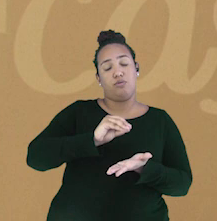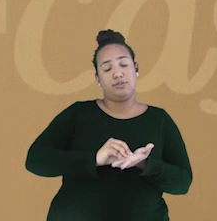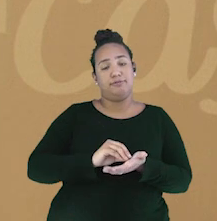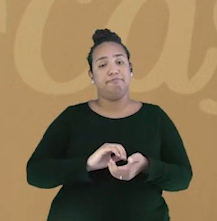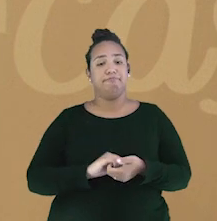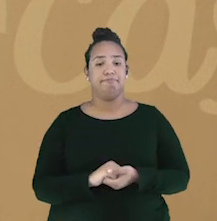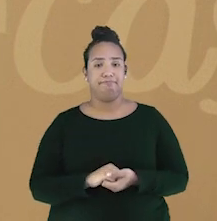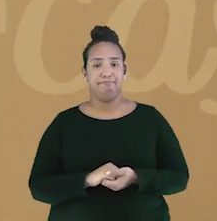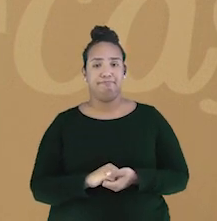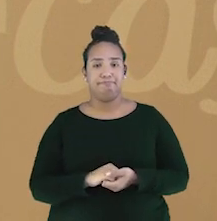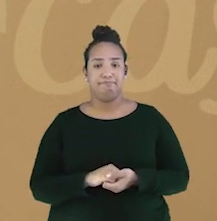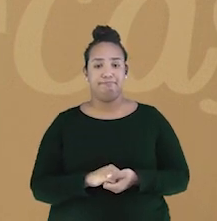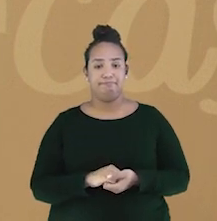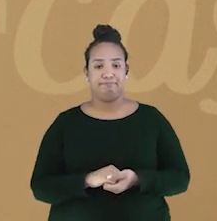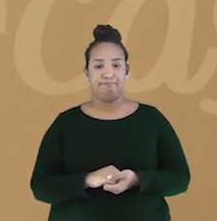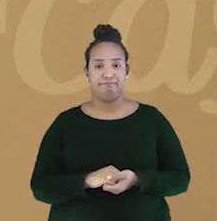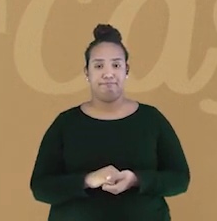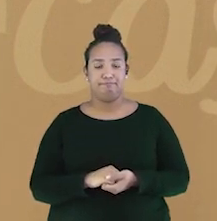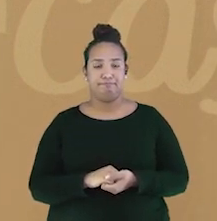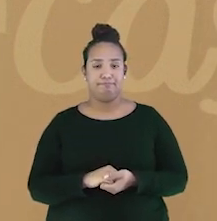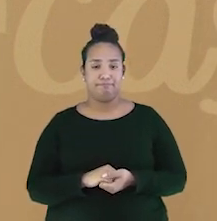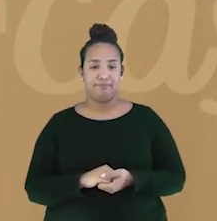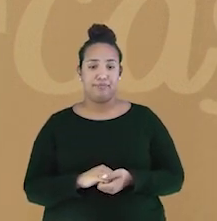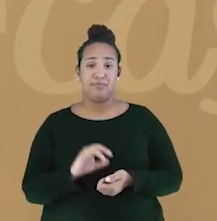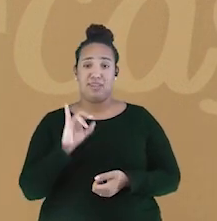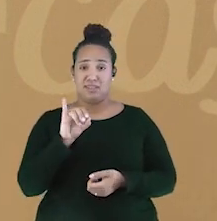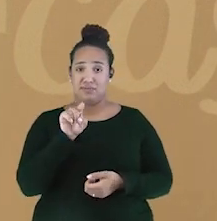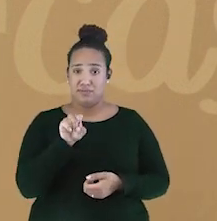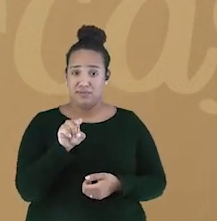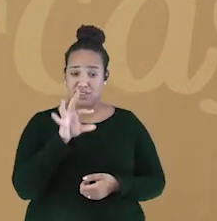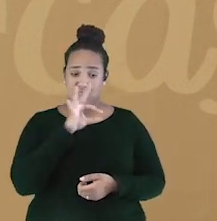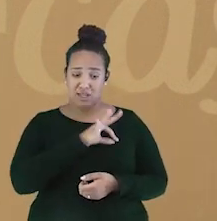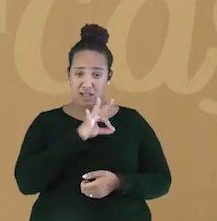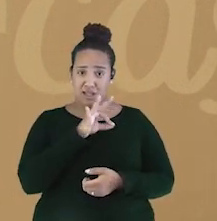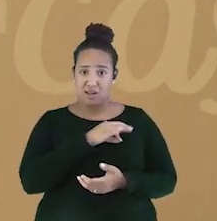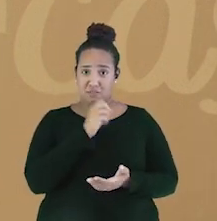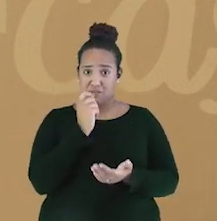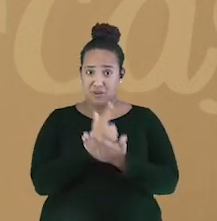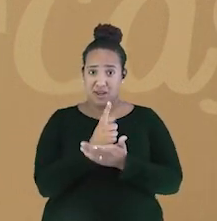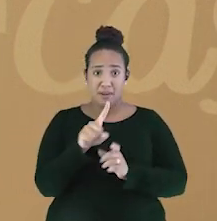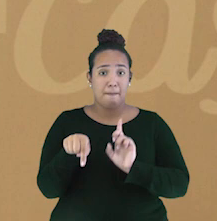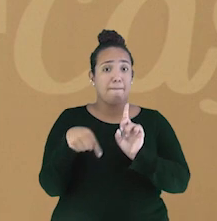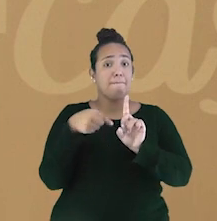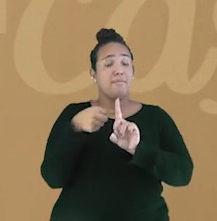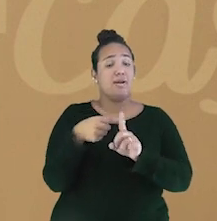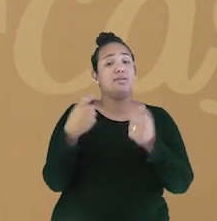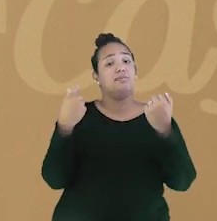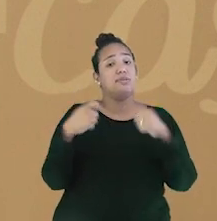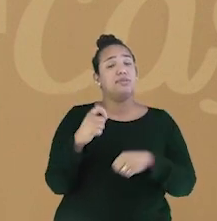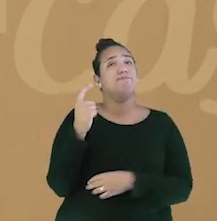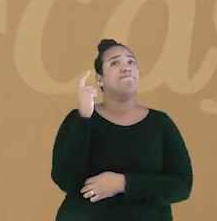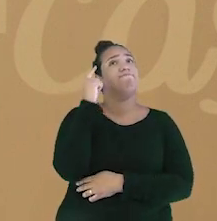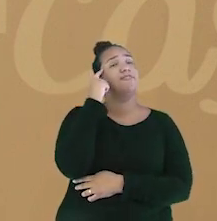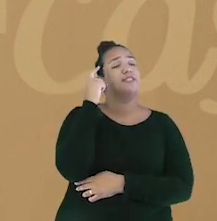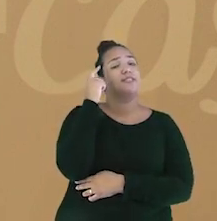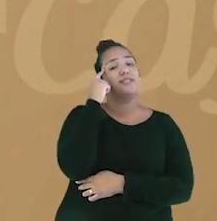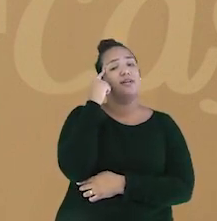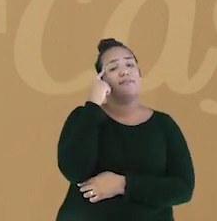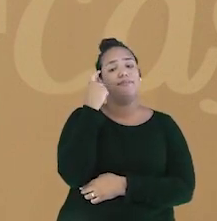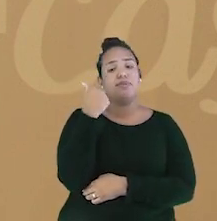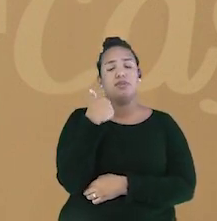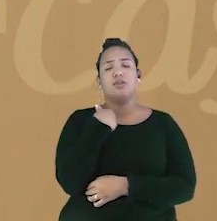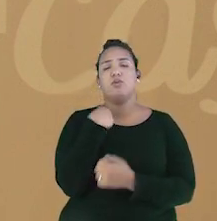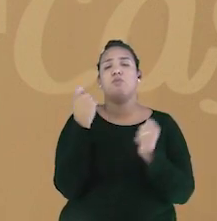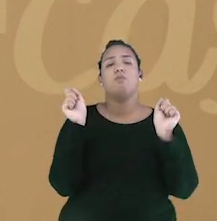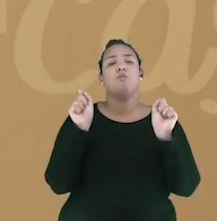mês se você estiver gastando mais do que ganha poderá se perguntar o que eu poderia